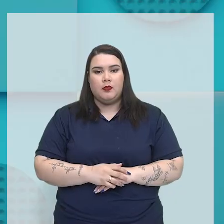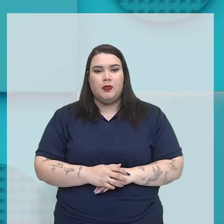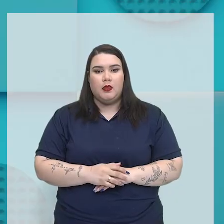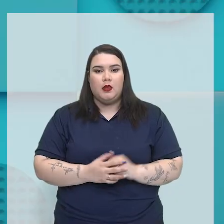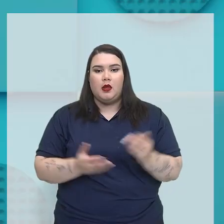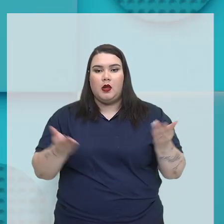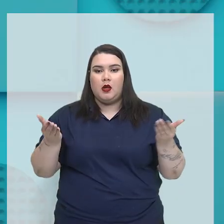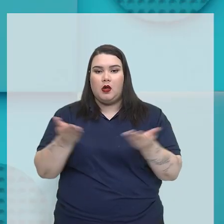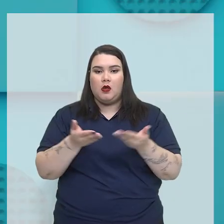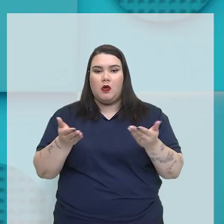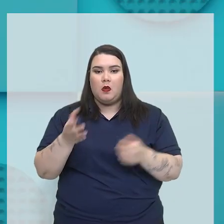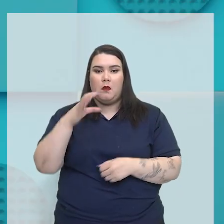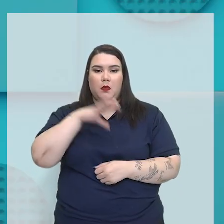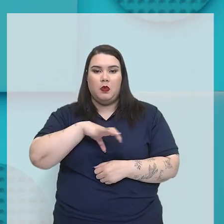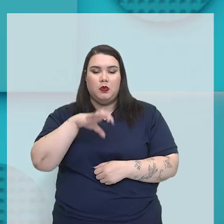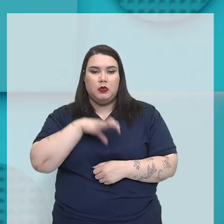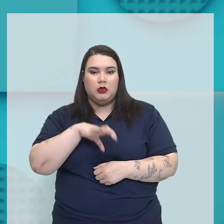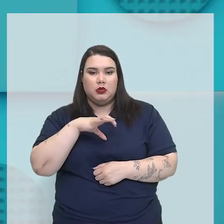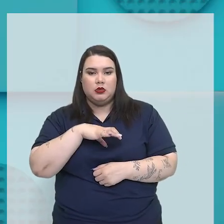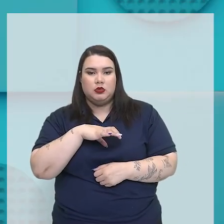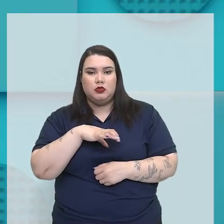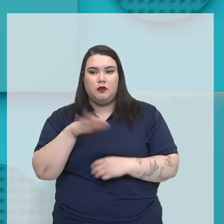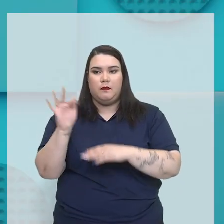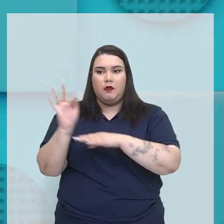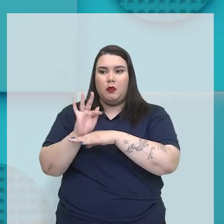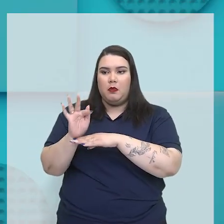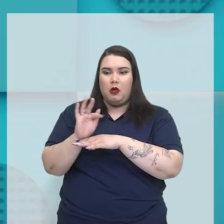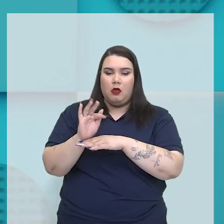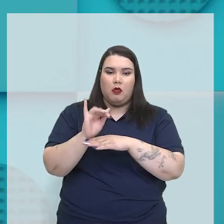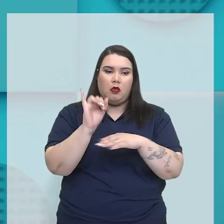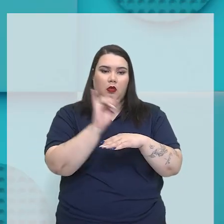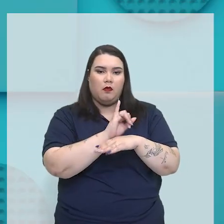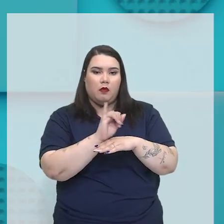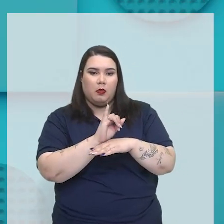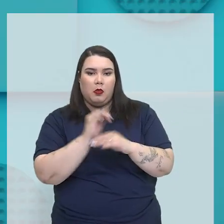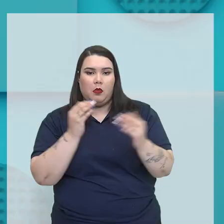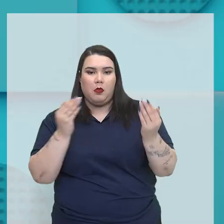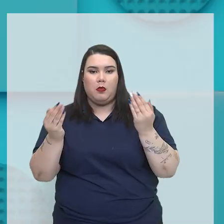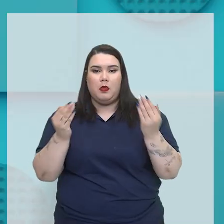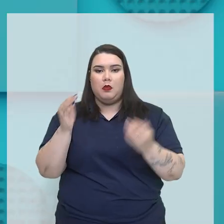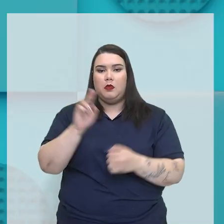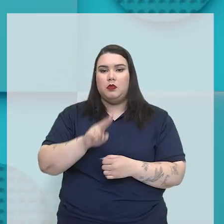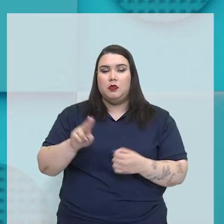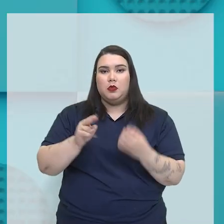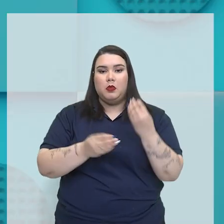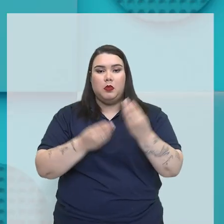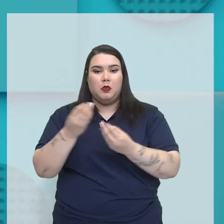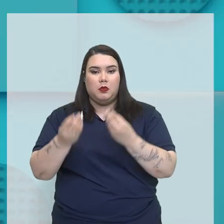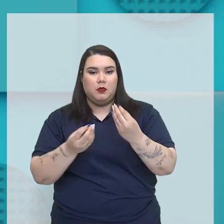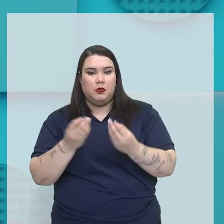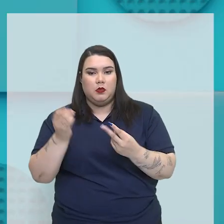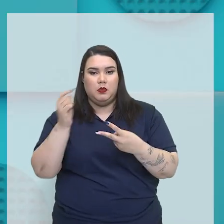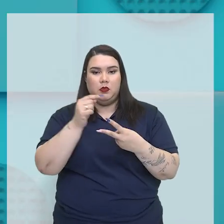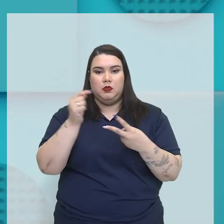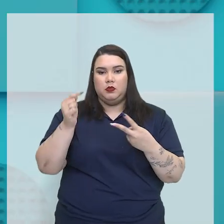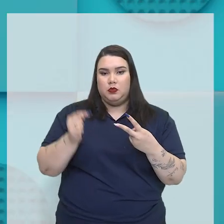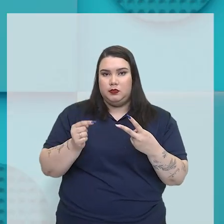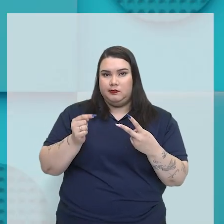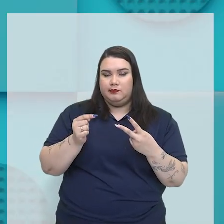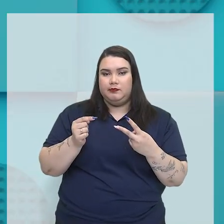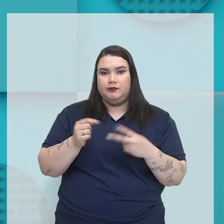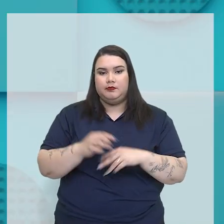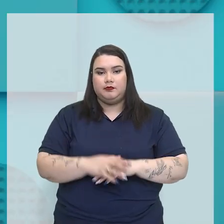E agora, o português formal ou informal? Como é que a gente vai, em que momento a gente vai utilizar essas duas formas de